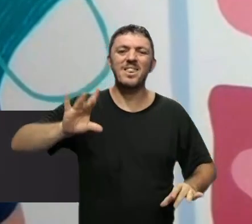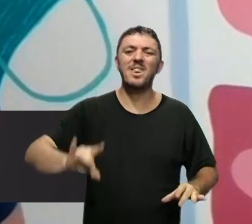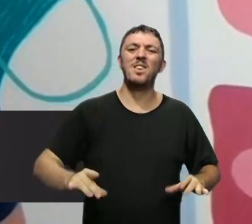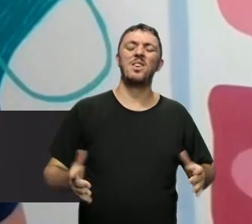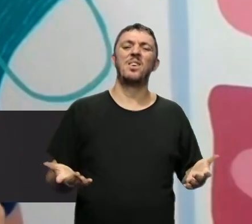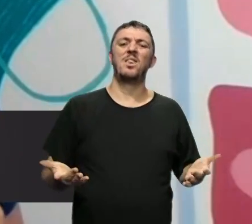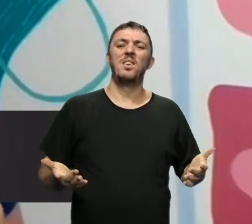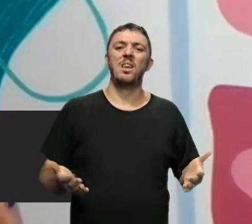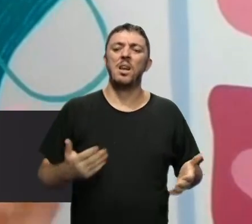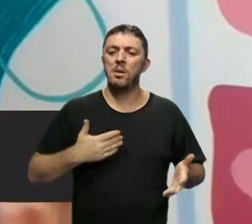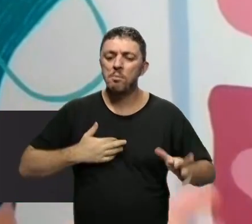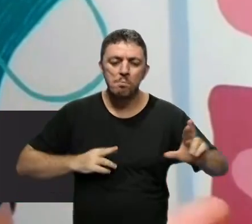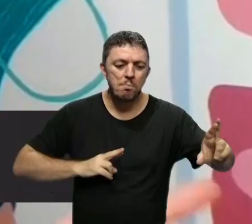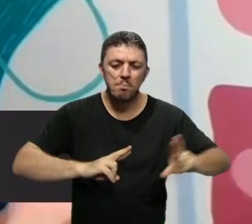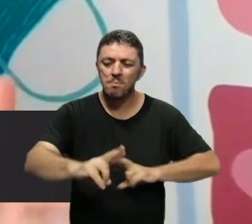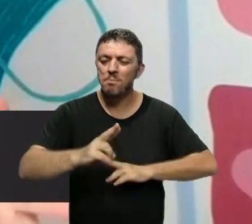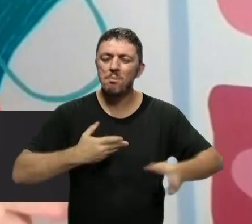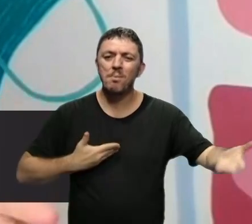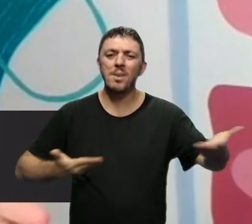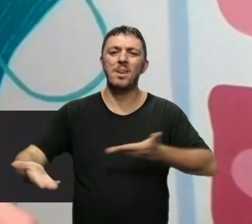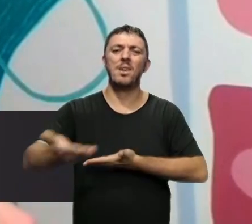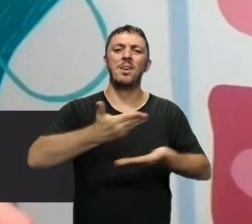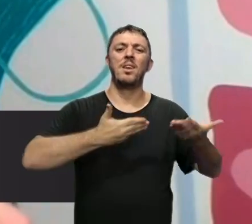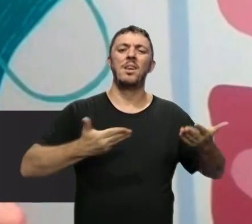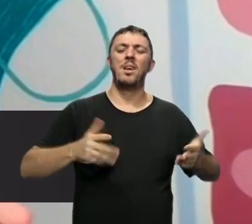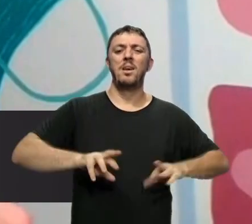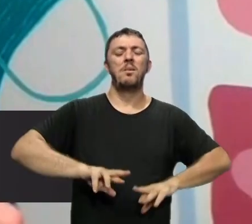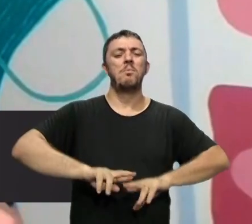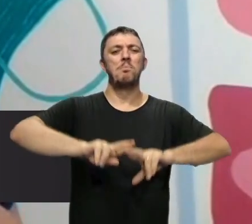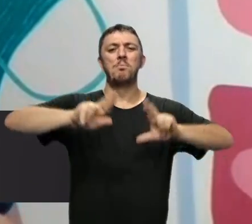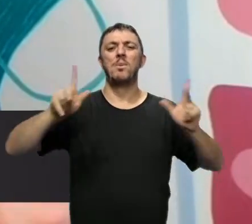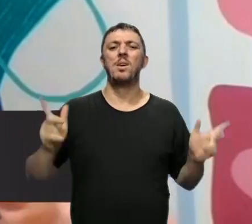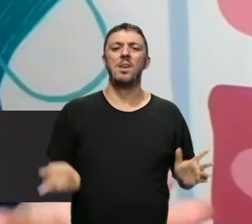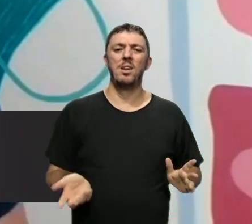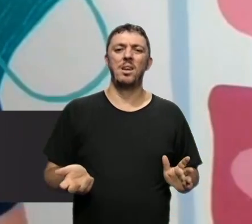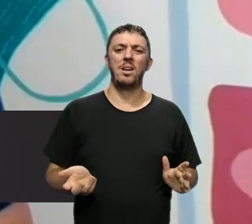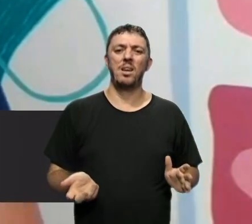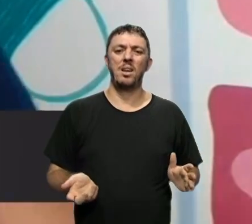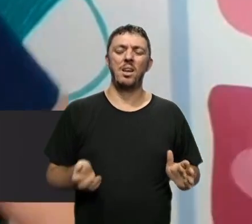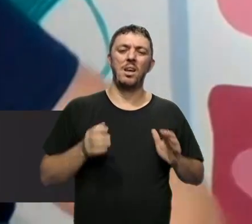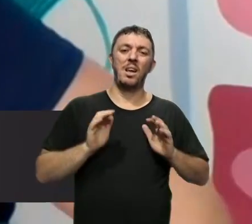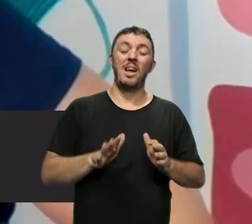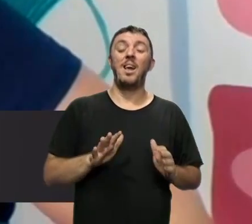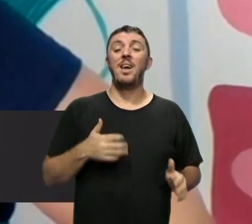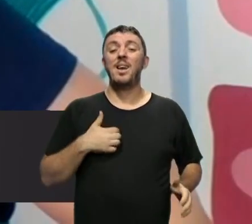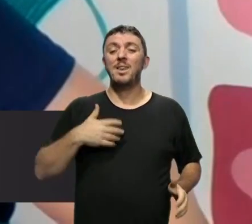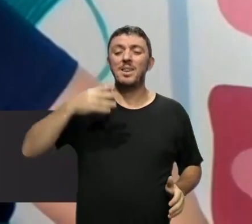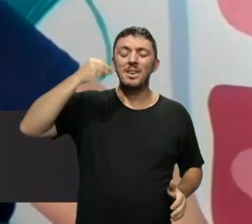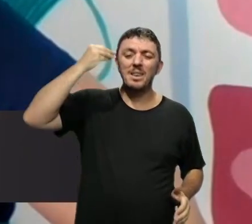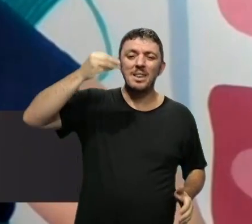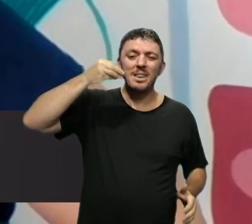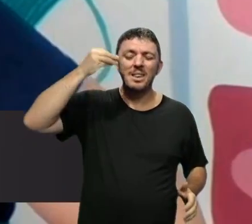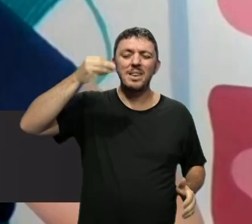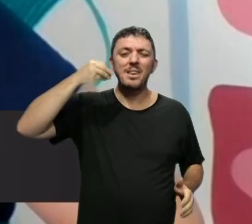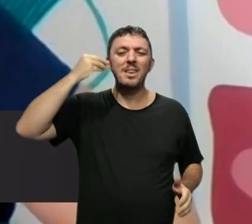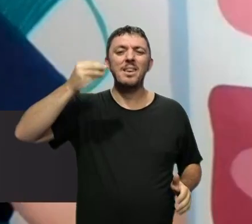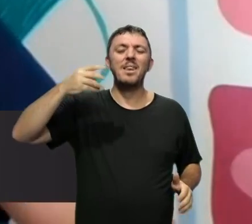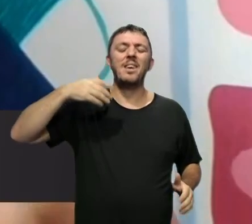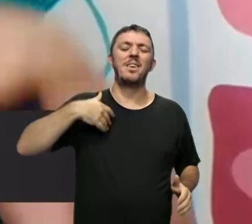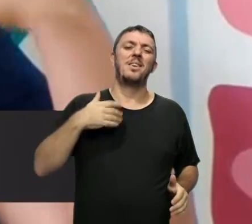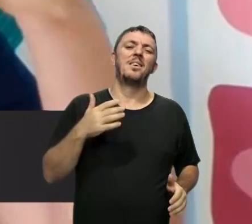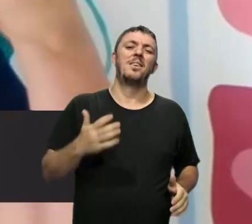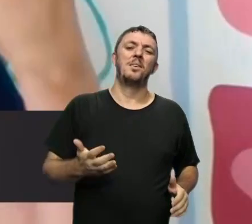estabelece com as pessoas é outra, né? As pessoas param de ver aquela experiência como: ah, ela vem ela sujar de novo a